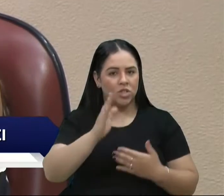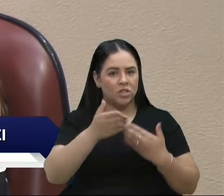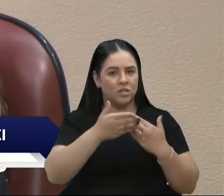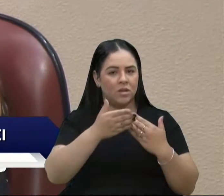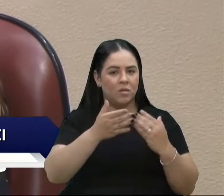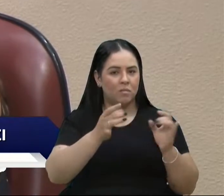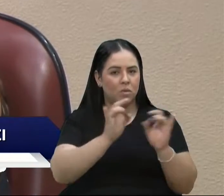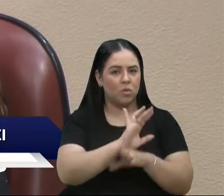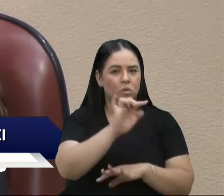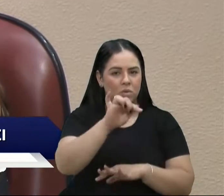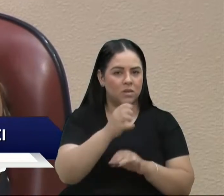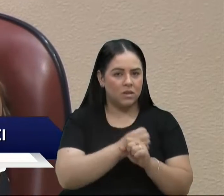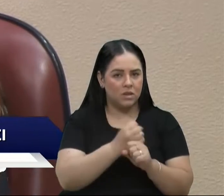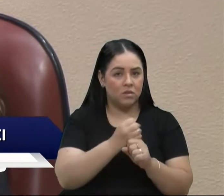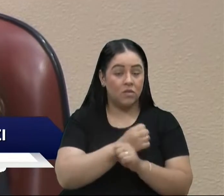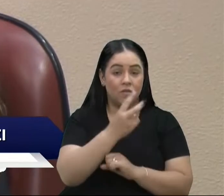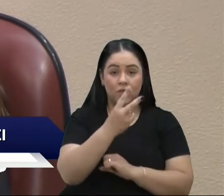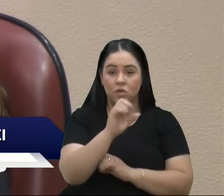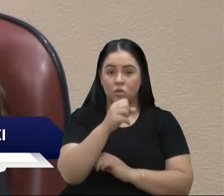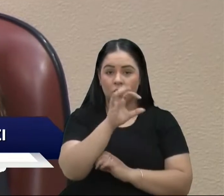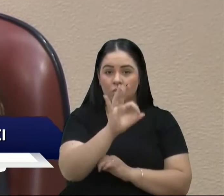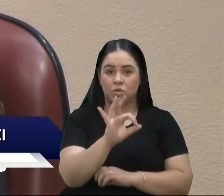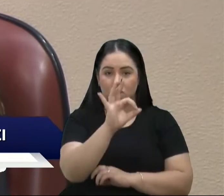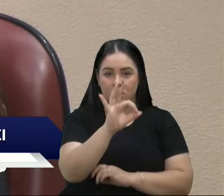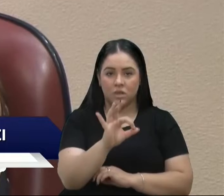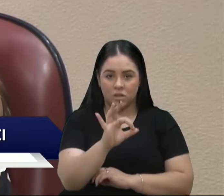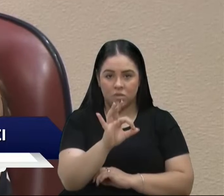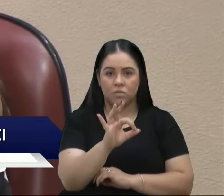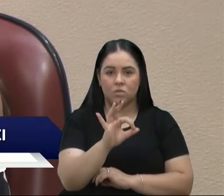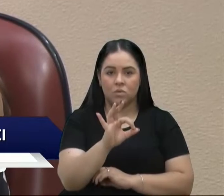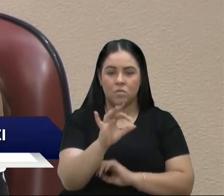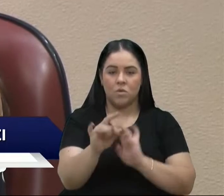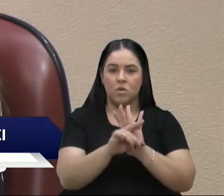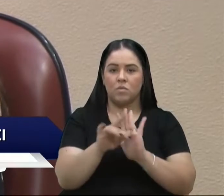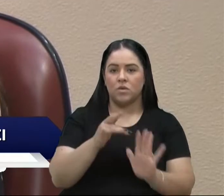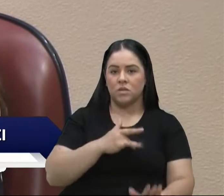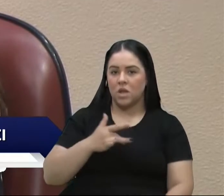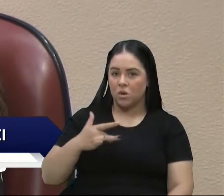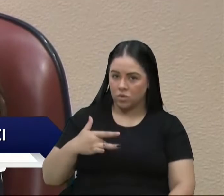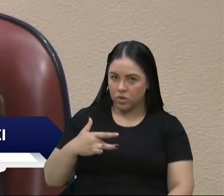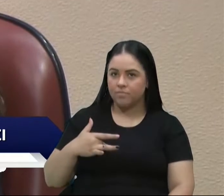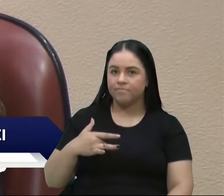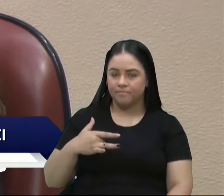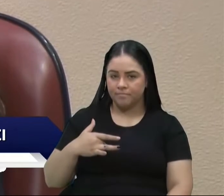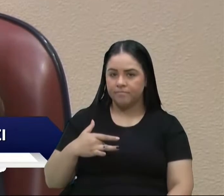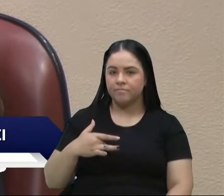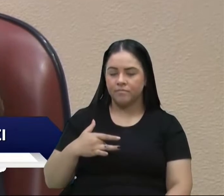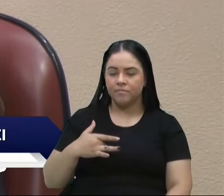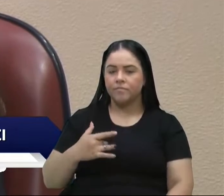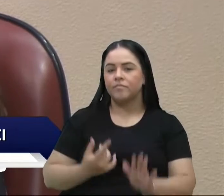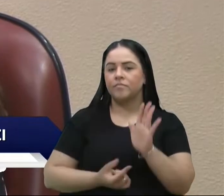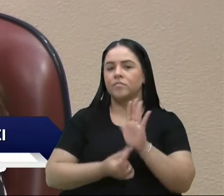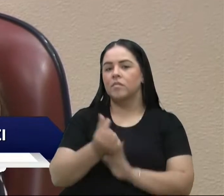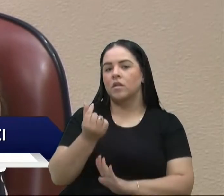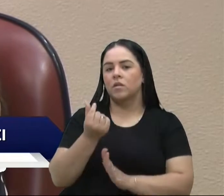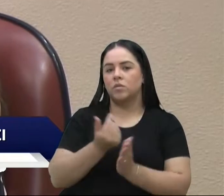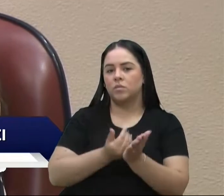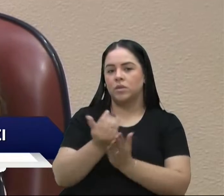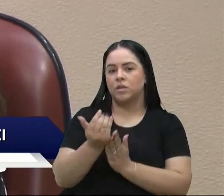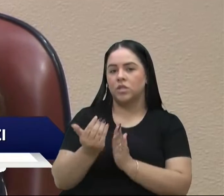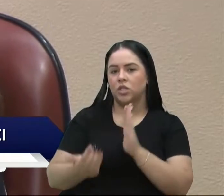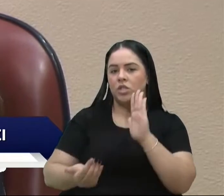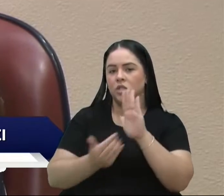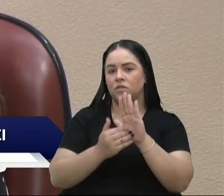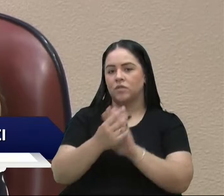quase 28% da sua receita em saúde. O orçado no início do exercício era chegar